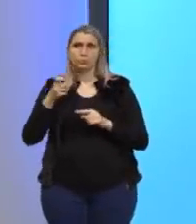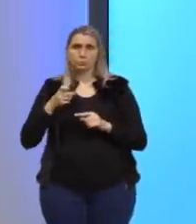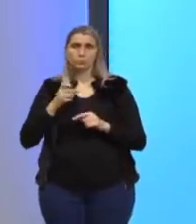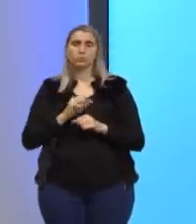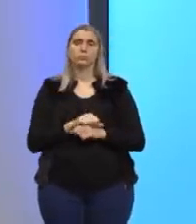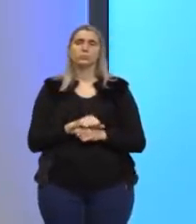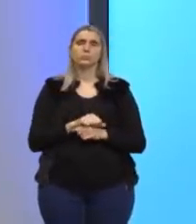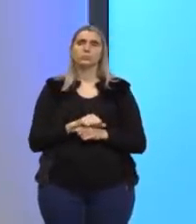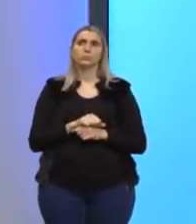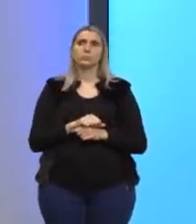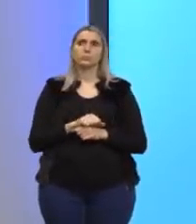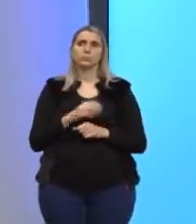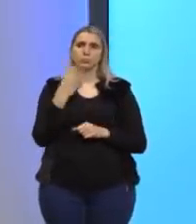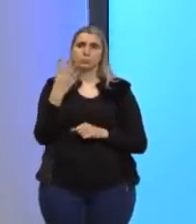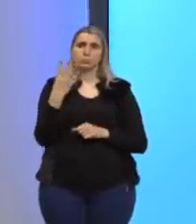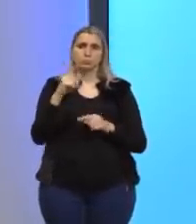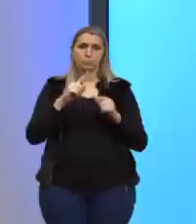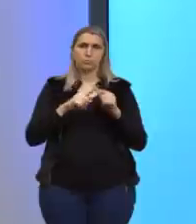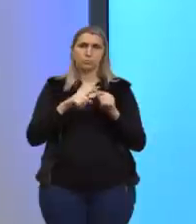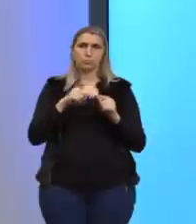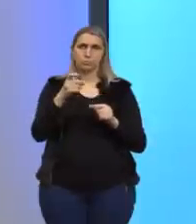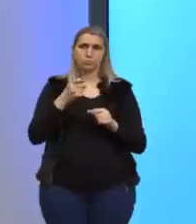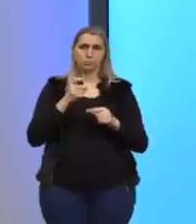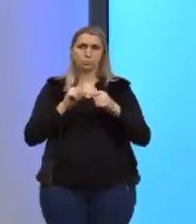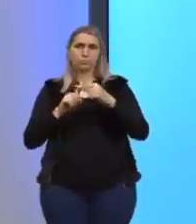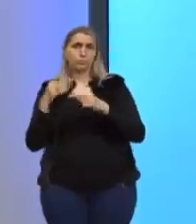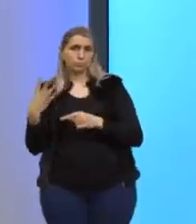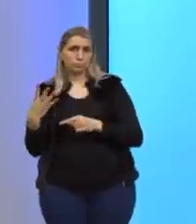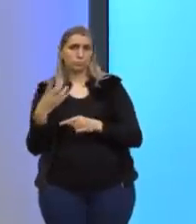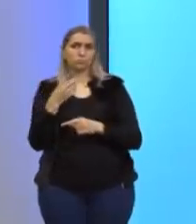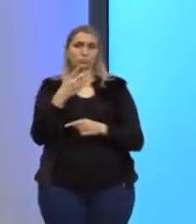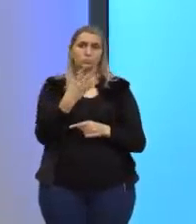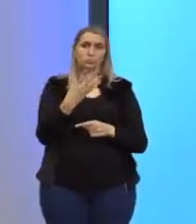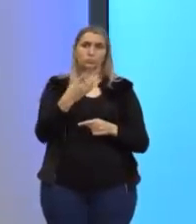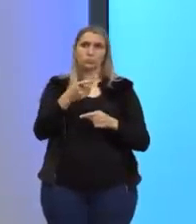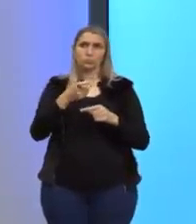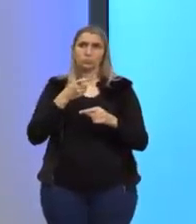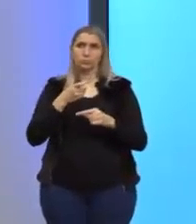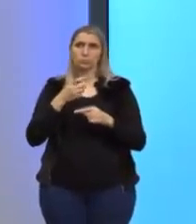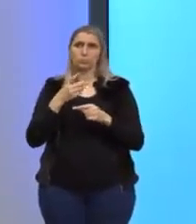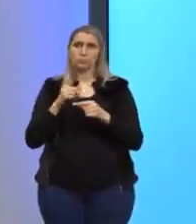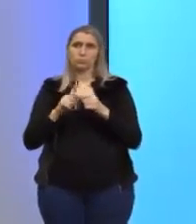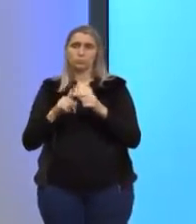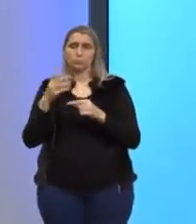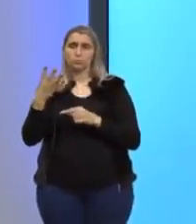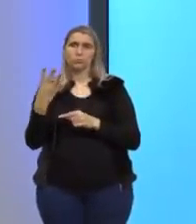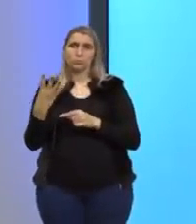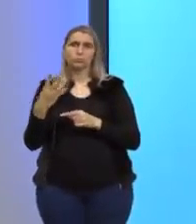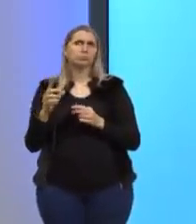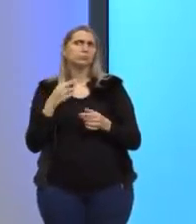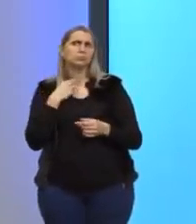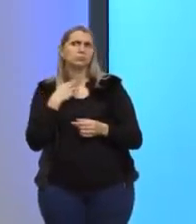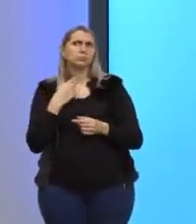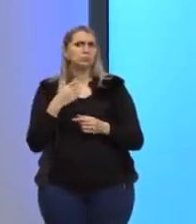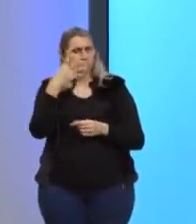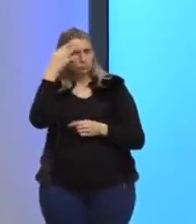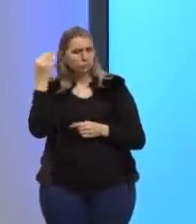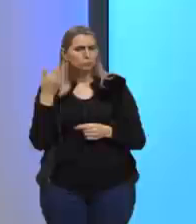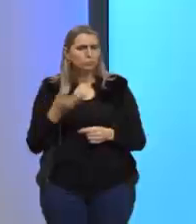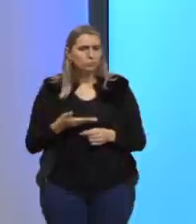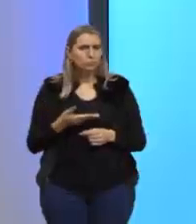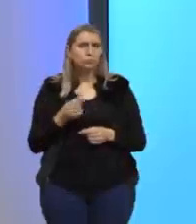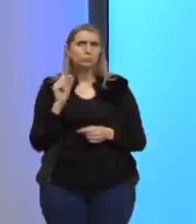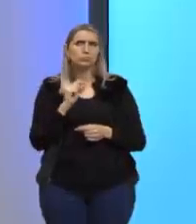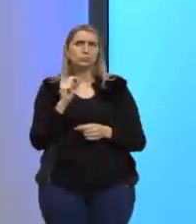9x. O 4 vezes o x mais 4, 4 vezes x mais 4. O que, que eu não posso esquecer aqui?